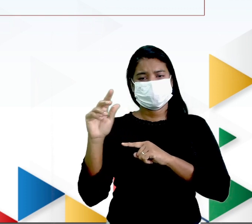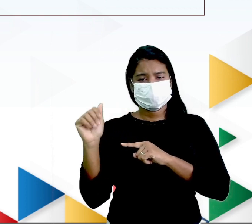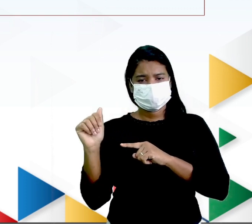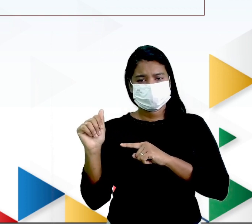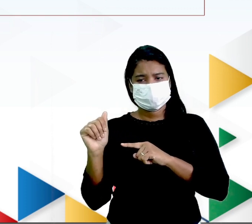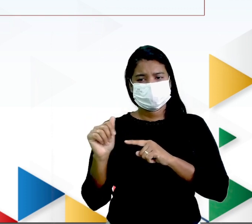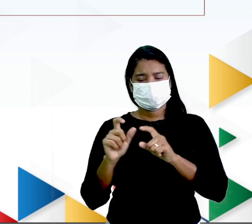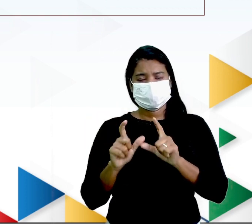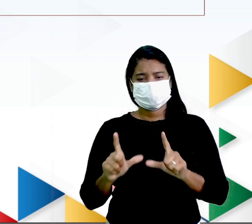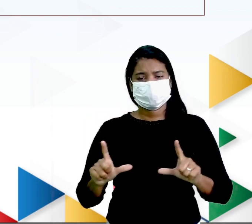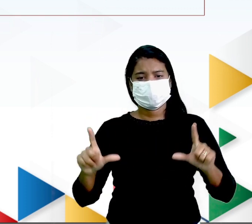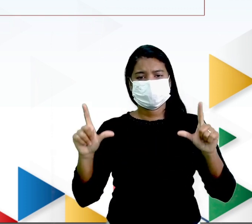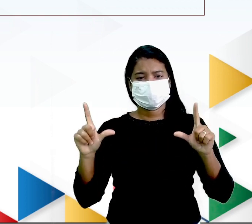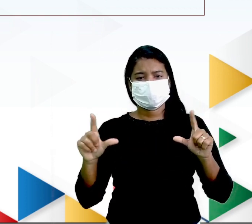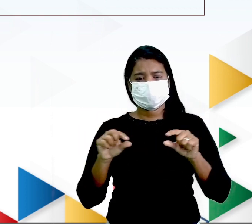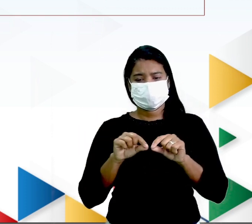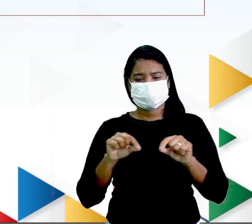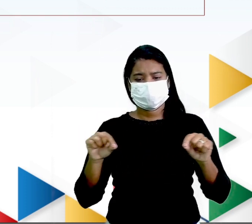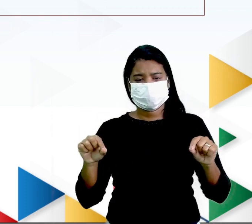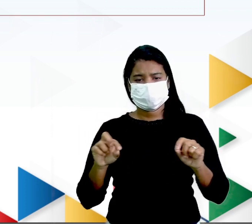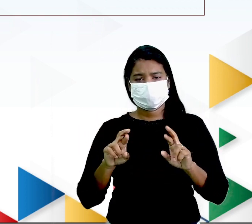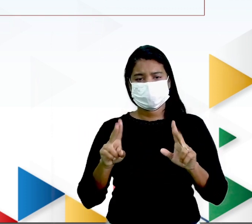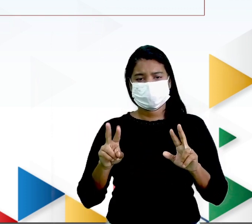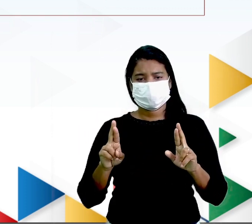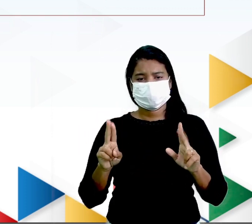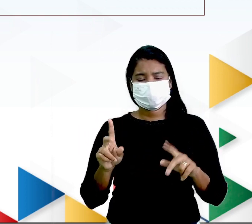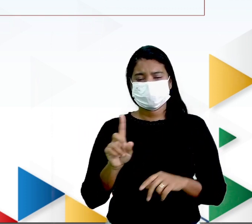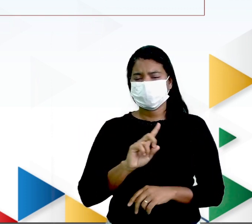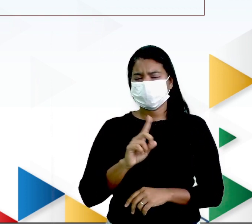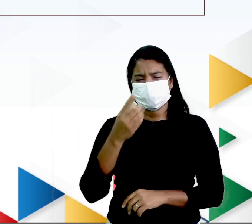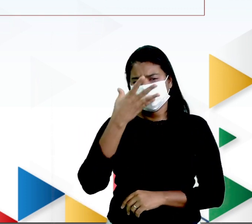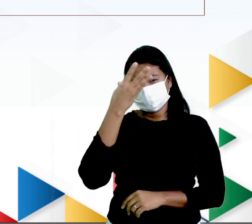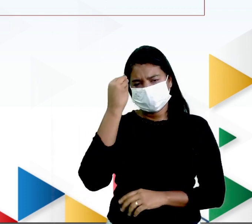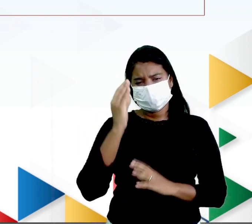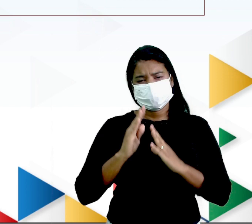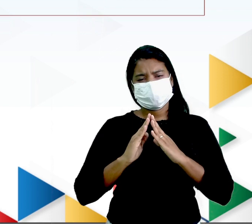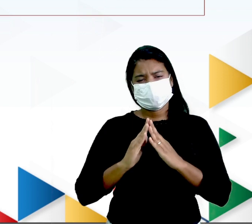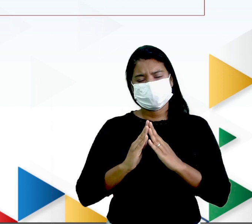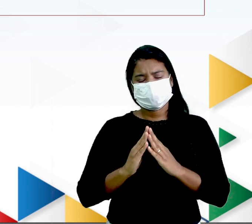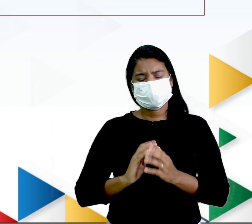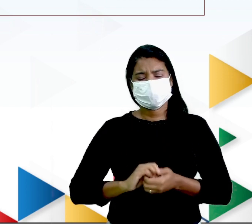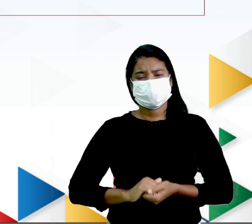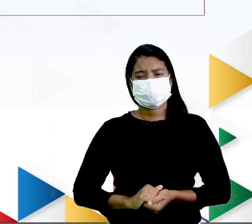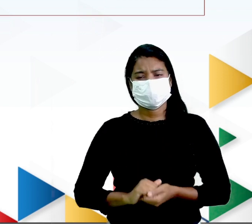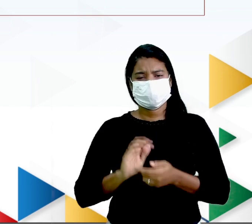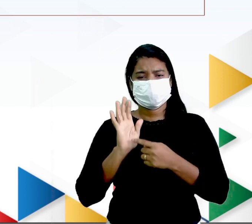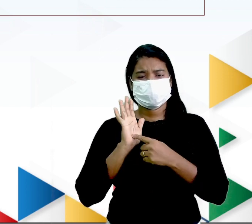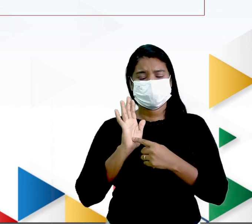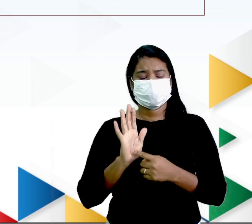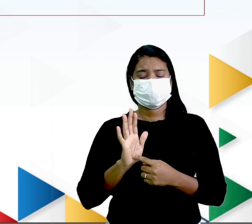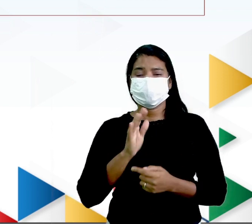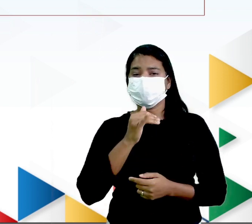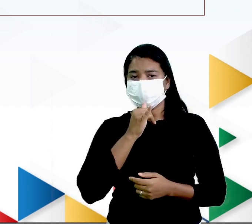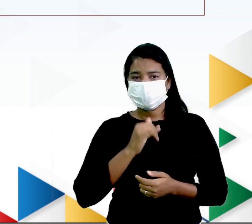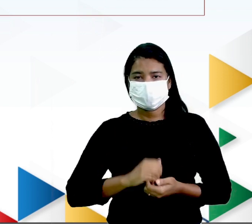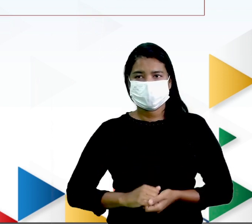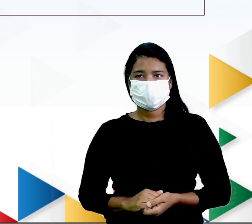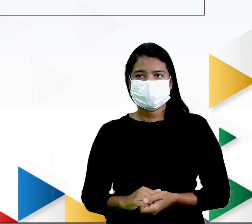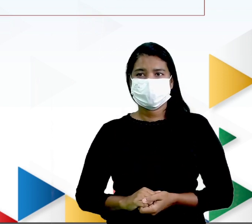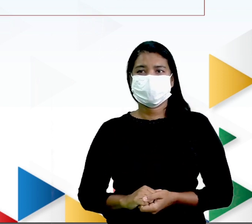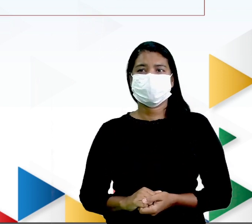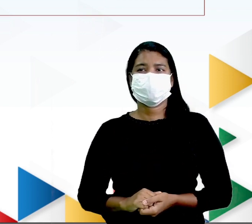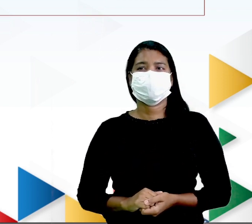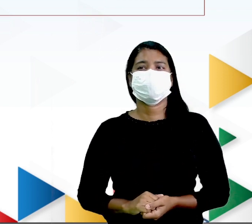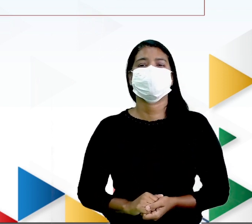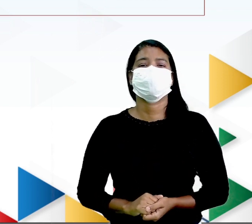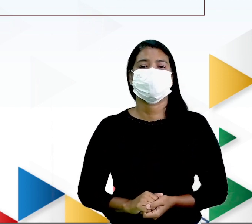de grandeza e medidas diferentes. Por favor, não esquece, tá bom? Então, eu iria representar assim, ó, docinhos por